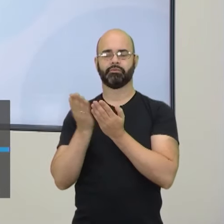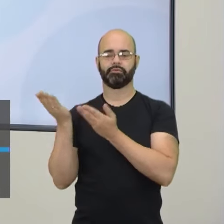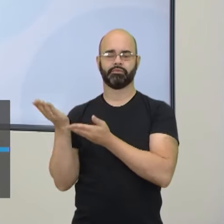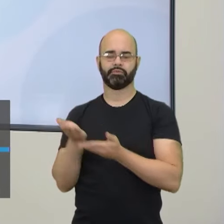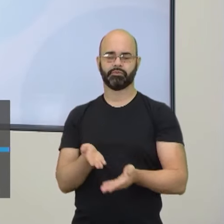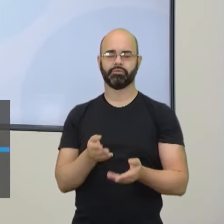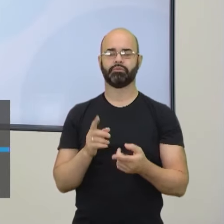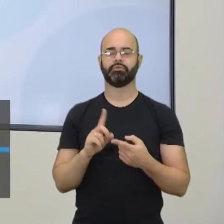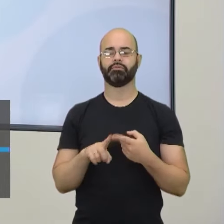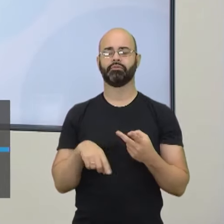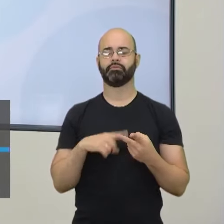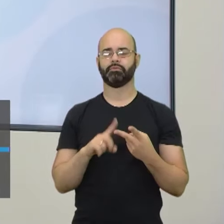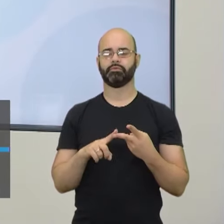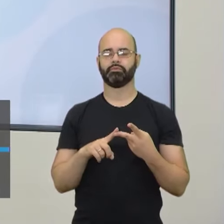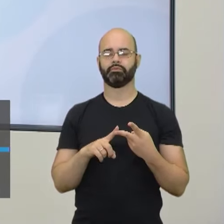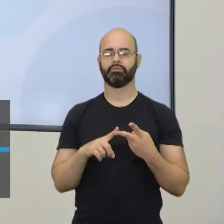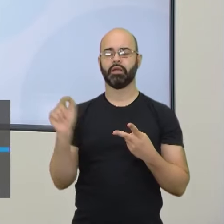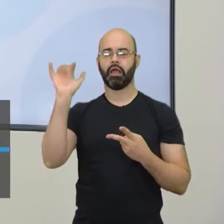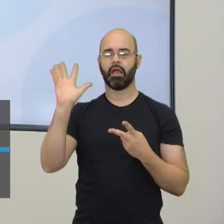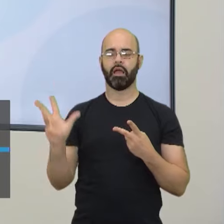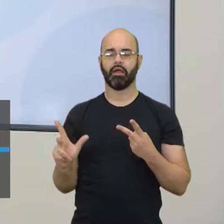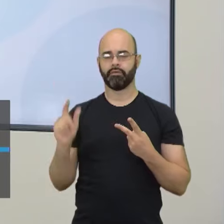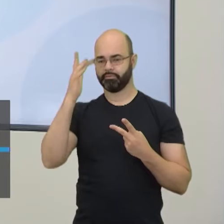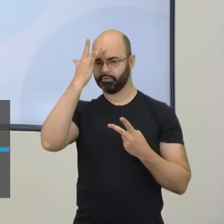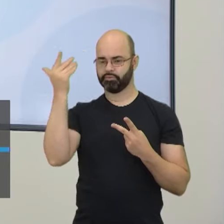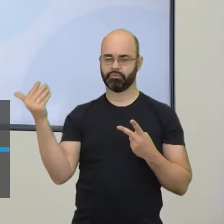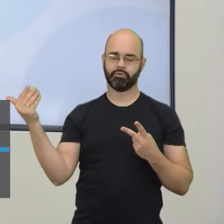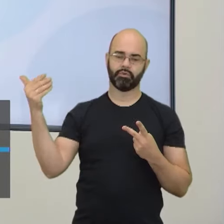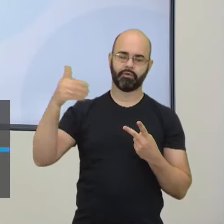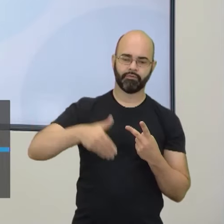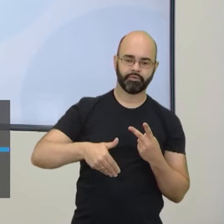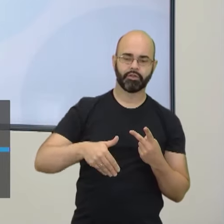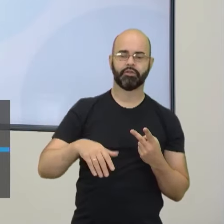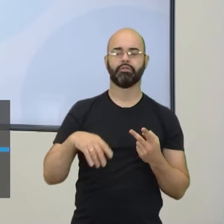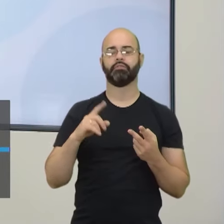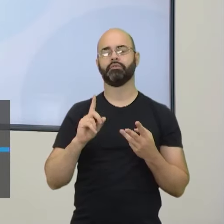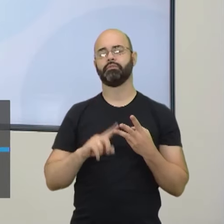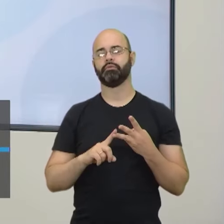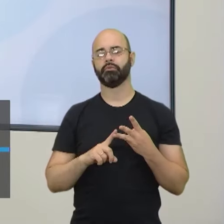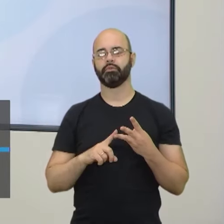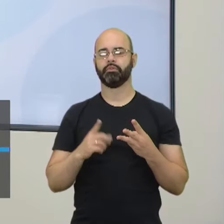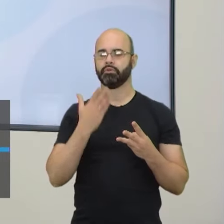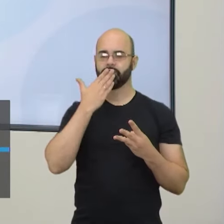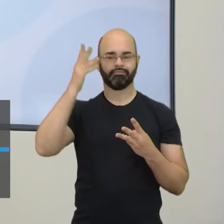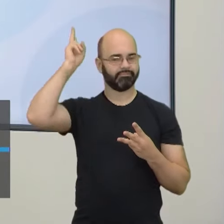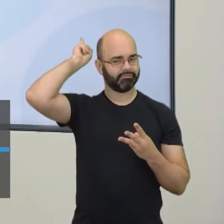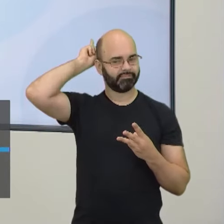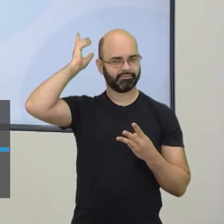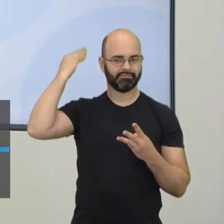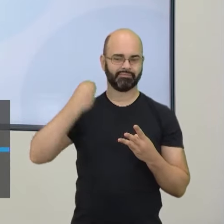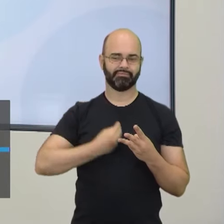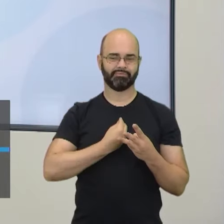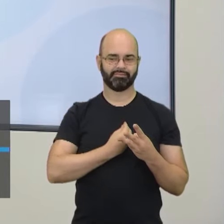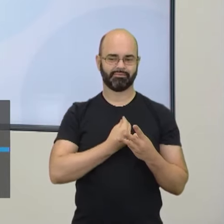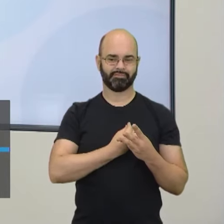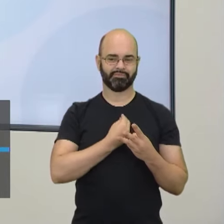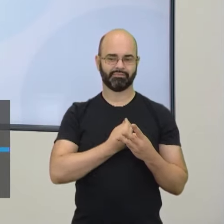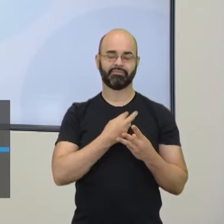temos os africanos que vieram aqui, não é verdade? Nós temos também os povos indígenas que já professavam